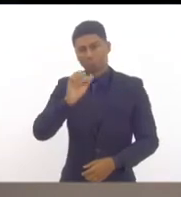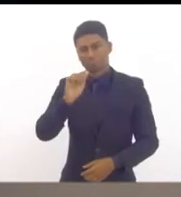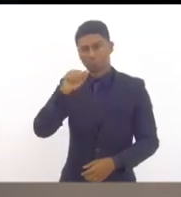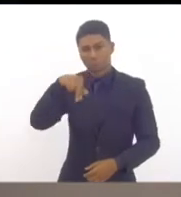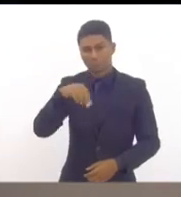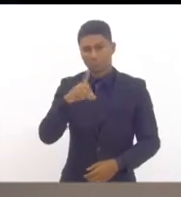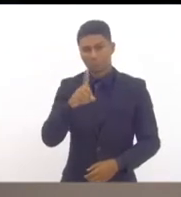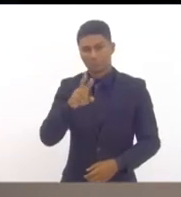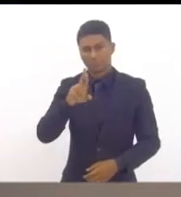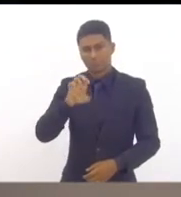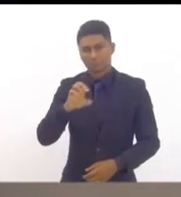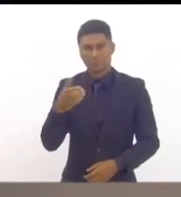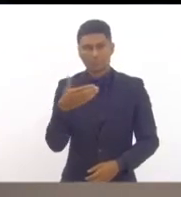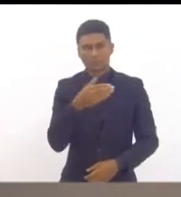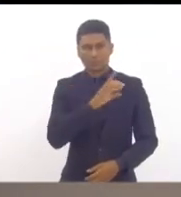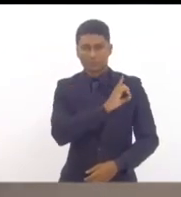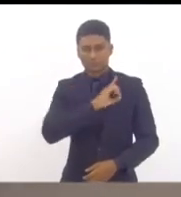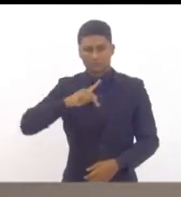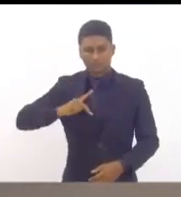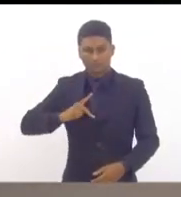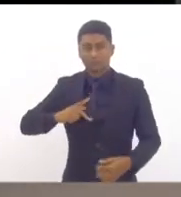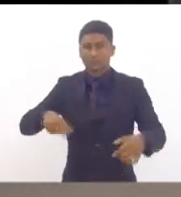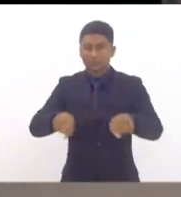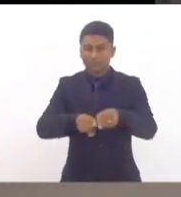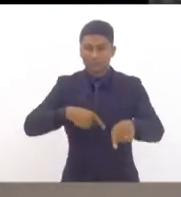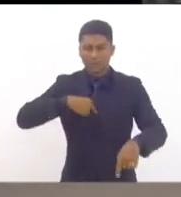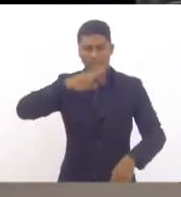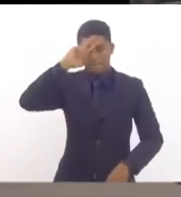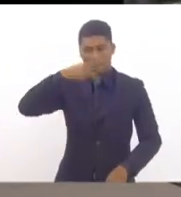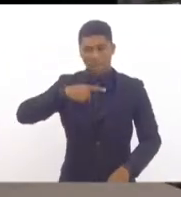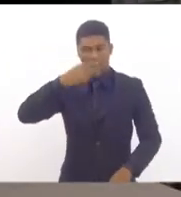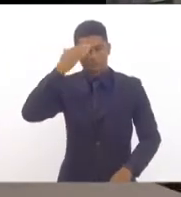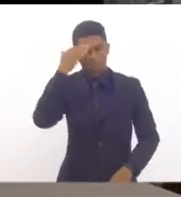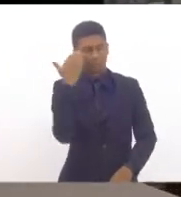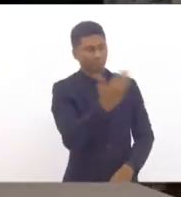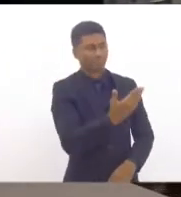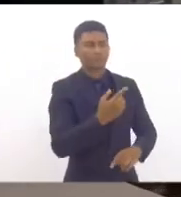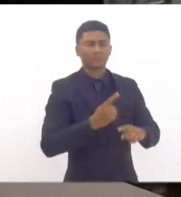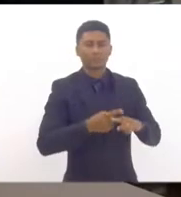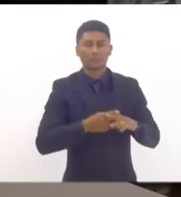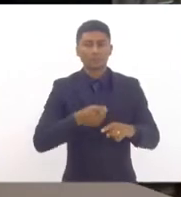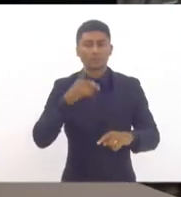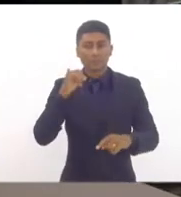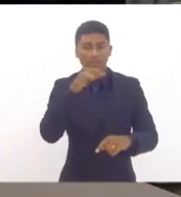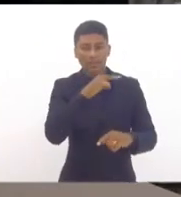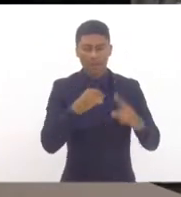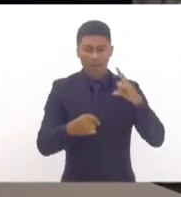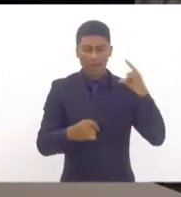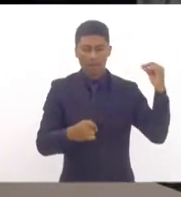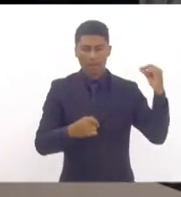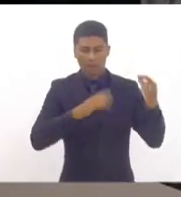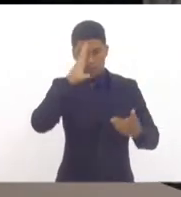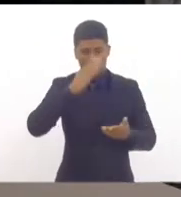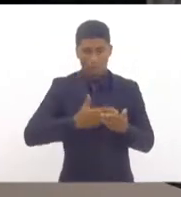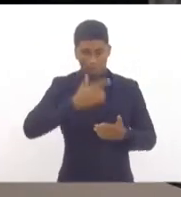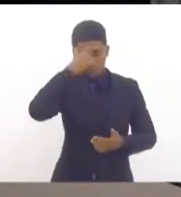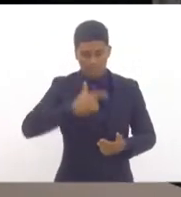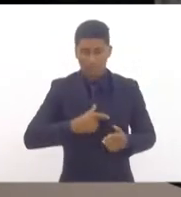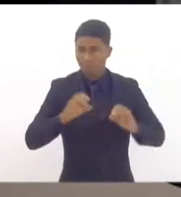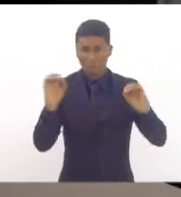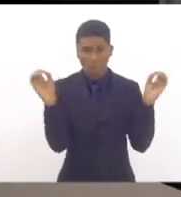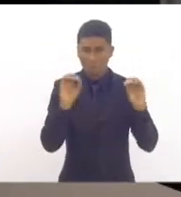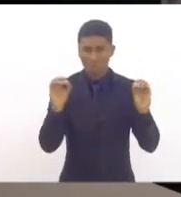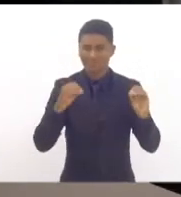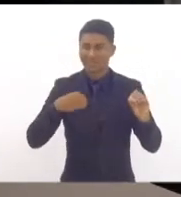ele conduziu a Defensoria, mas também meu agradecimento pessoal, porque eu acredito que eu não estaria hoje aqui se não fosse o voto de confiança que ele teria me dado. E